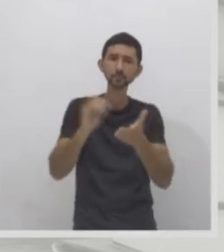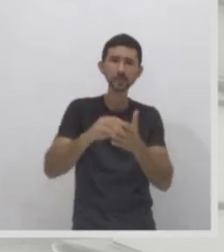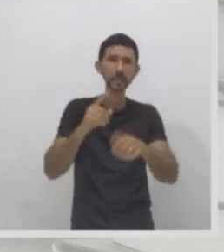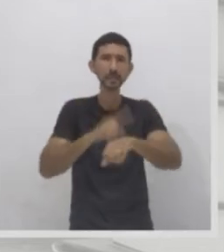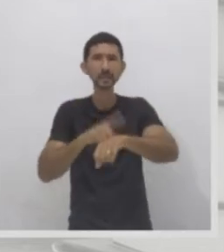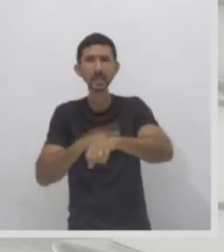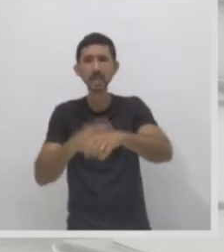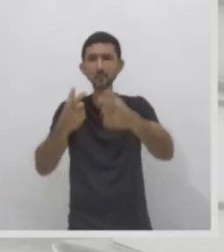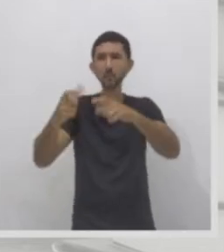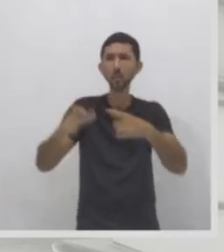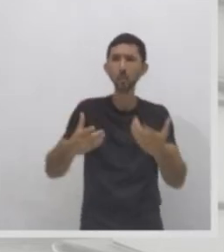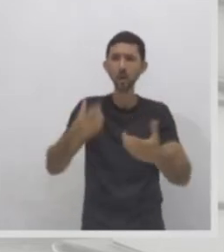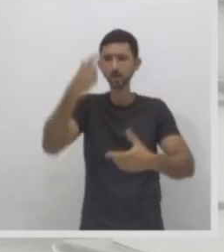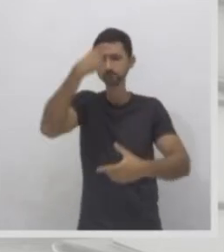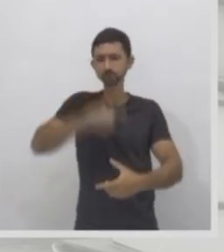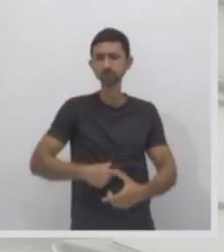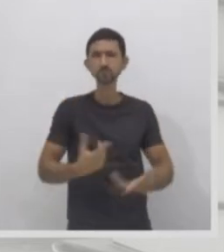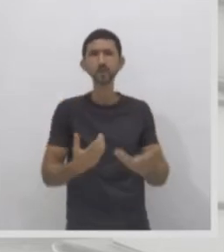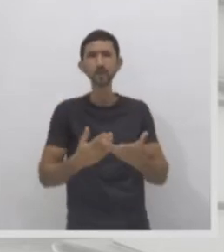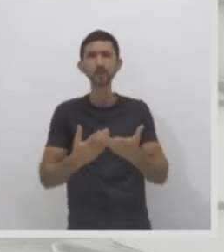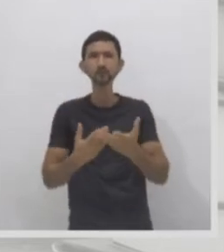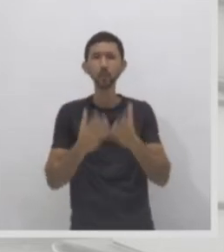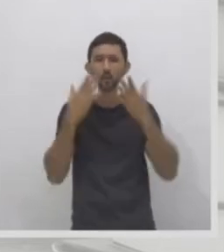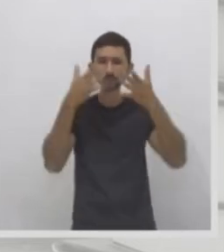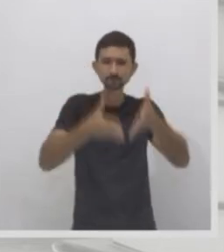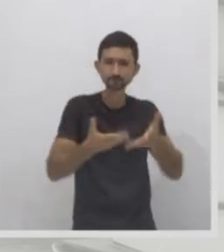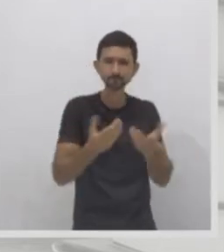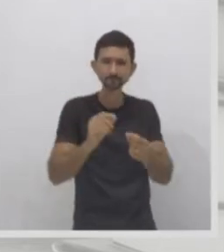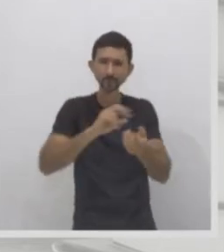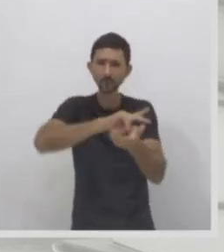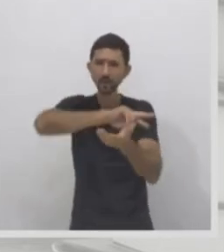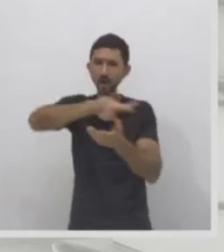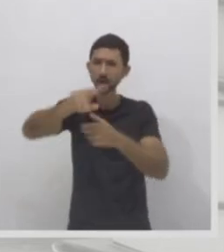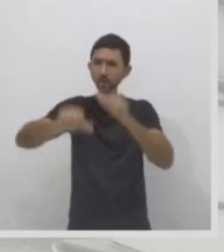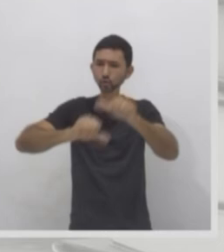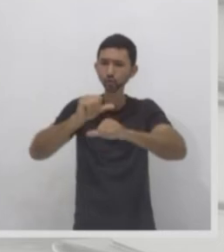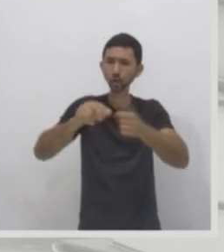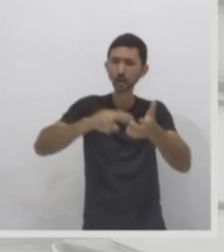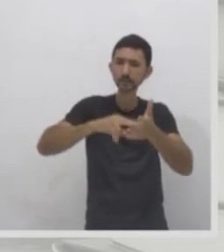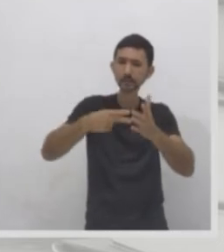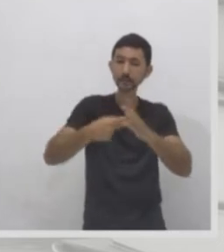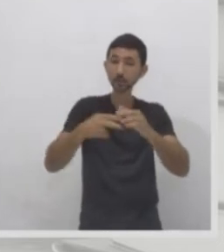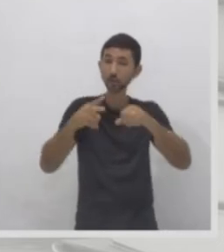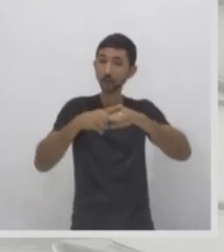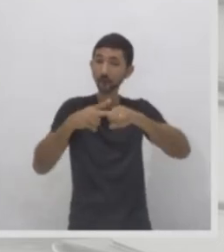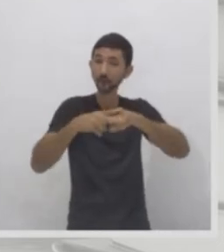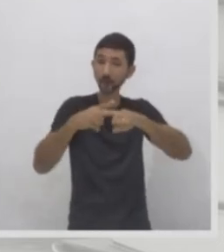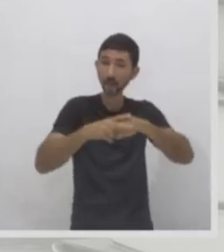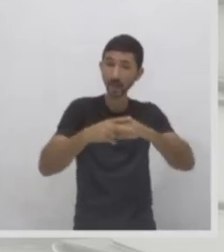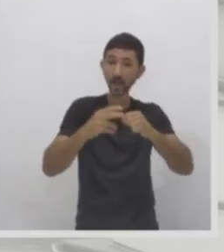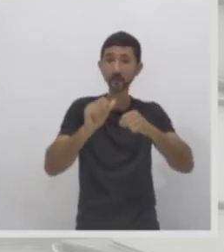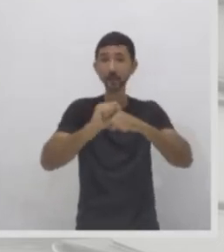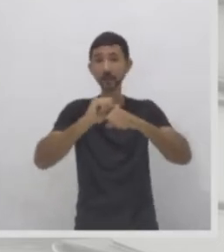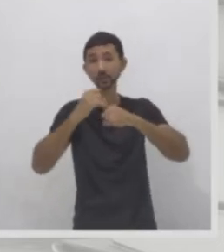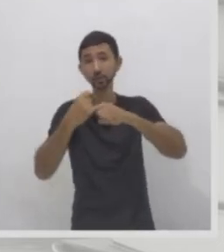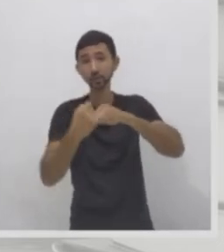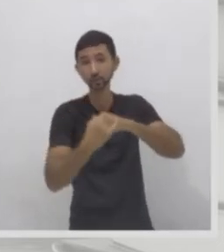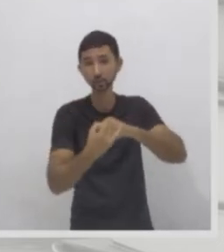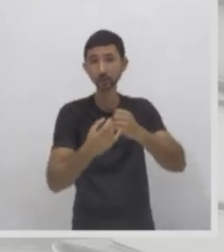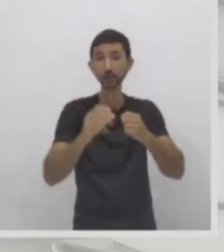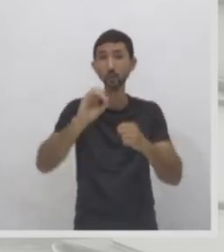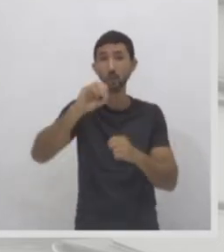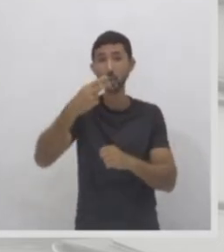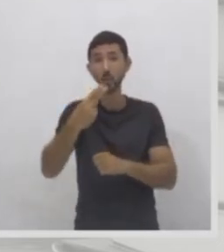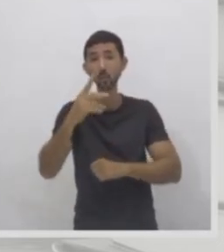de lugar, de modo, de causa ou de finalidade e vai modificar o sentido de um verbo, de um adjetivo ou de um